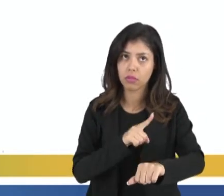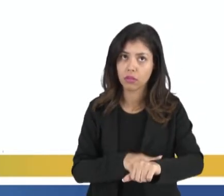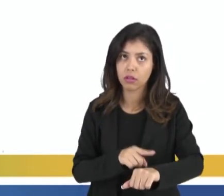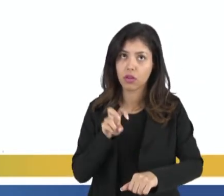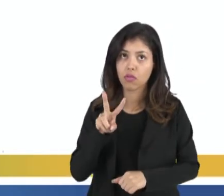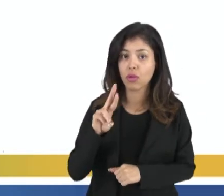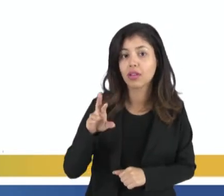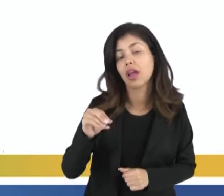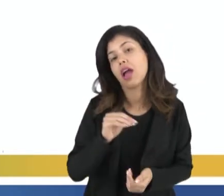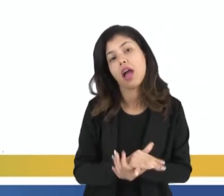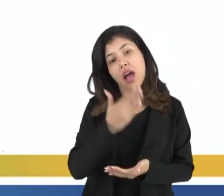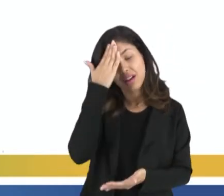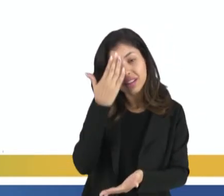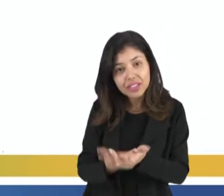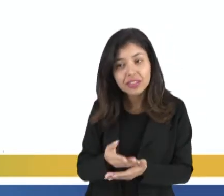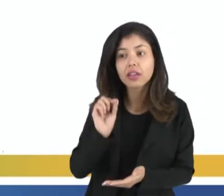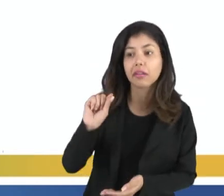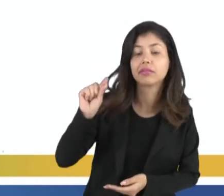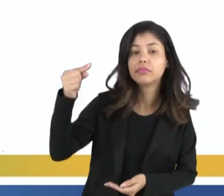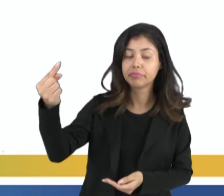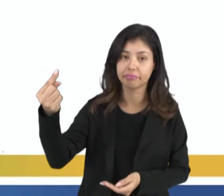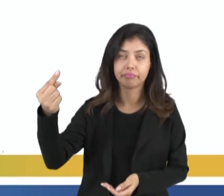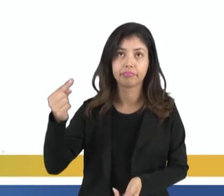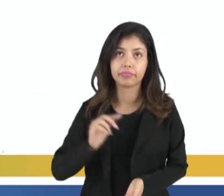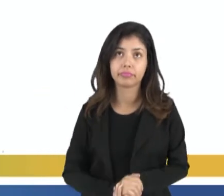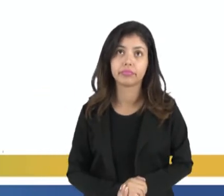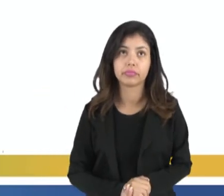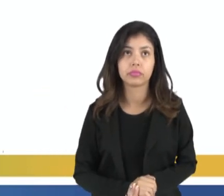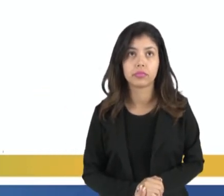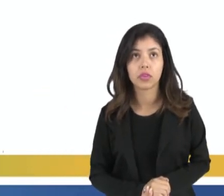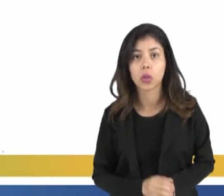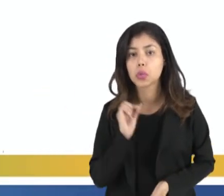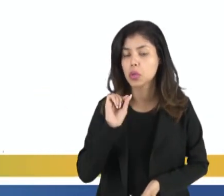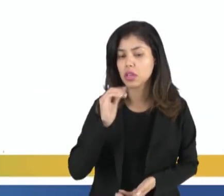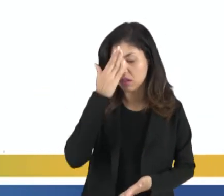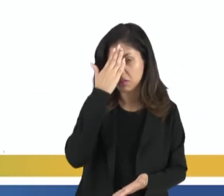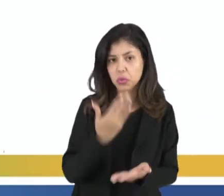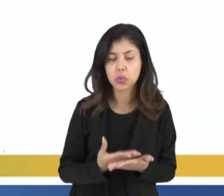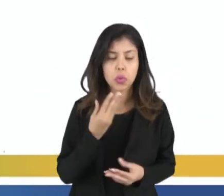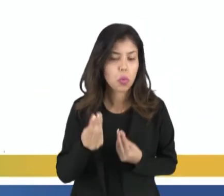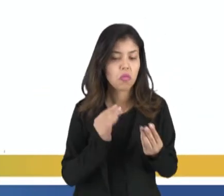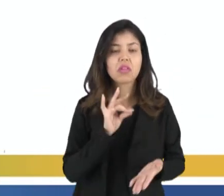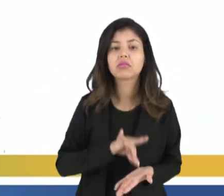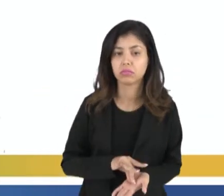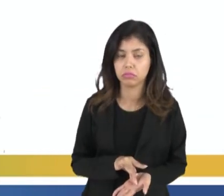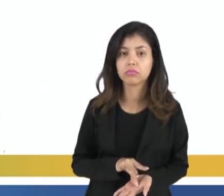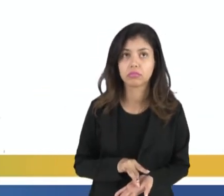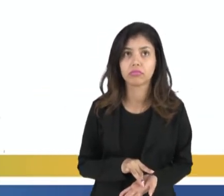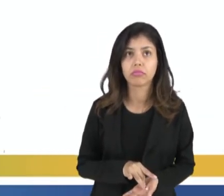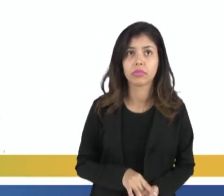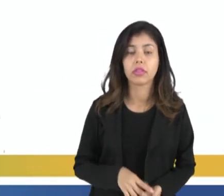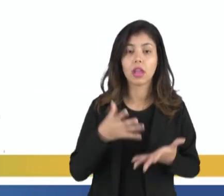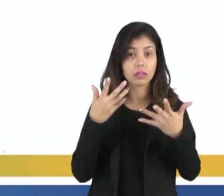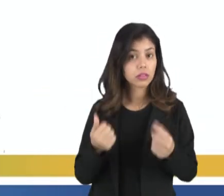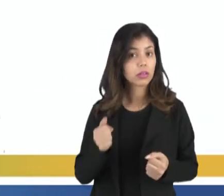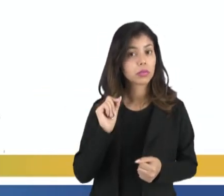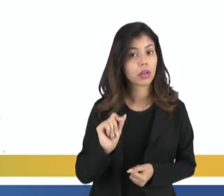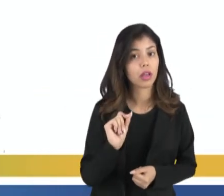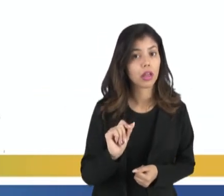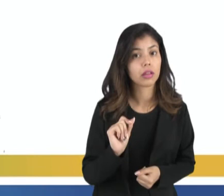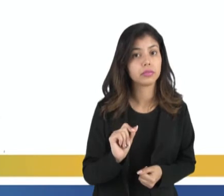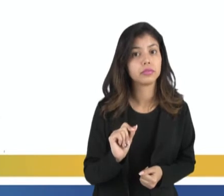temporariamente e voluntariamente a sua descrença, né, o que você acredita ali como realidade, e aceite o